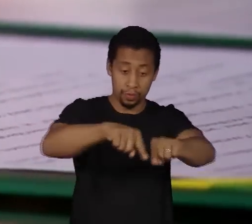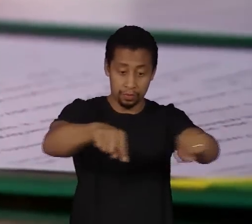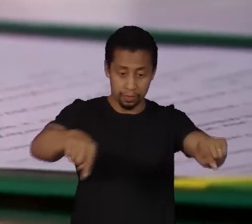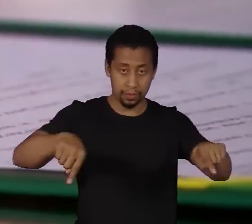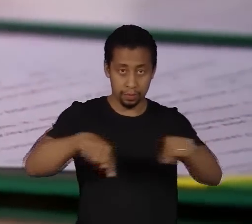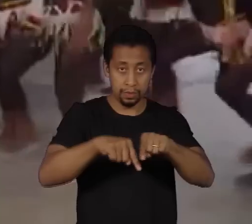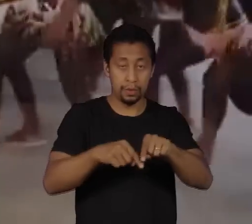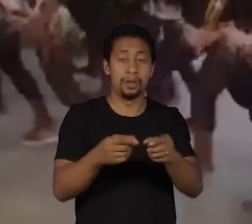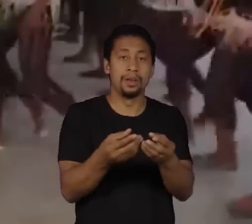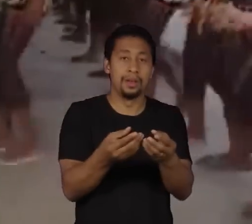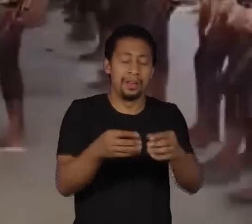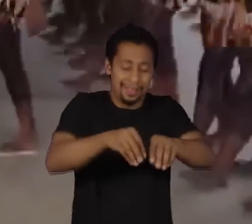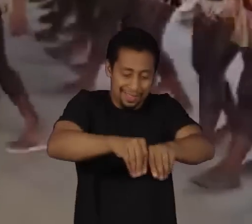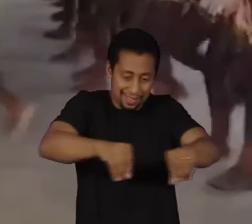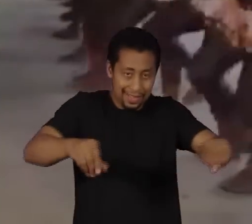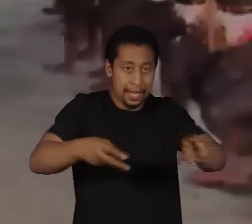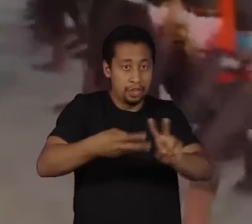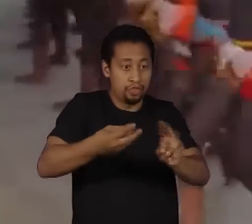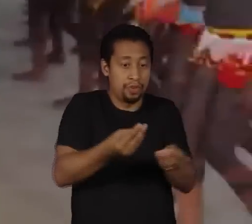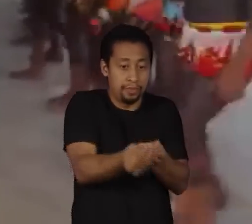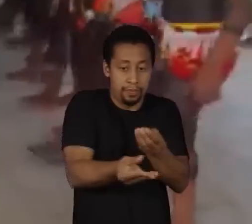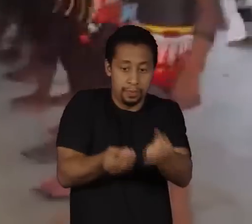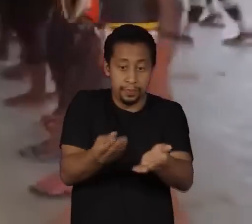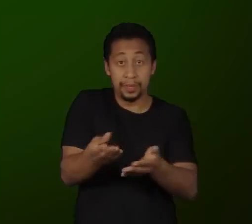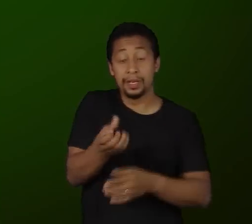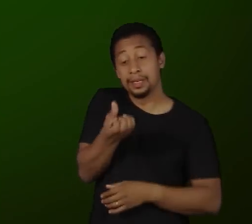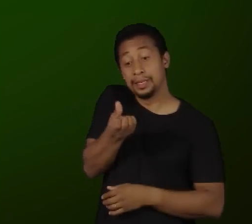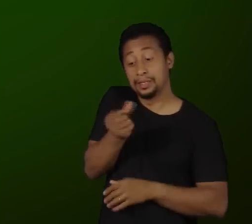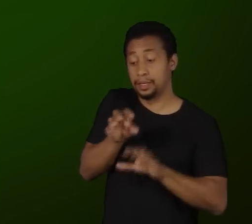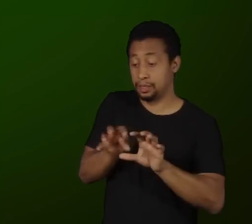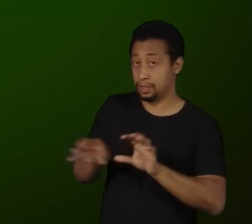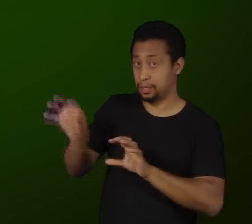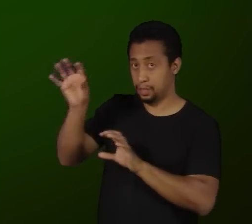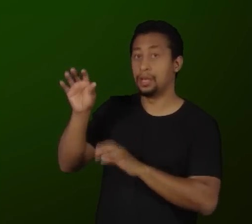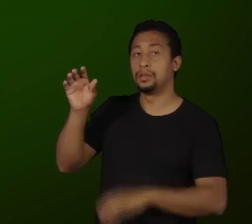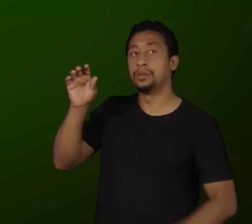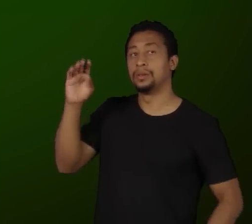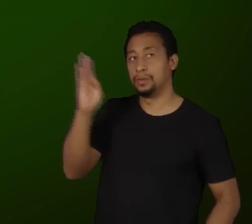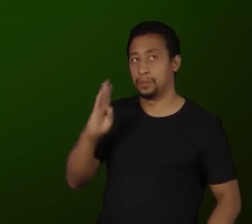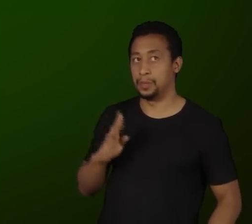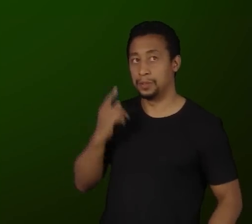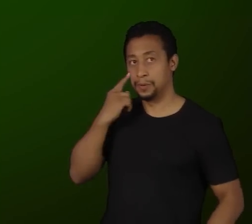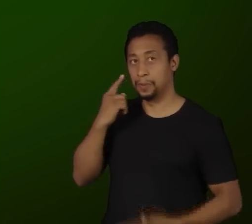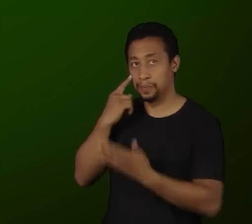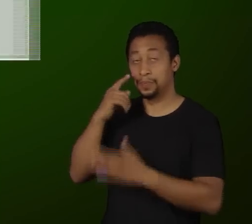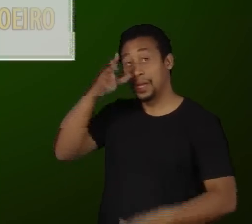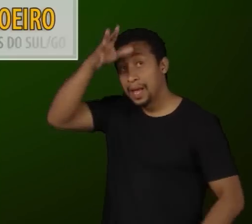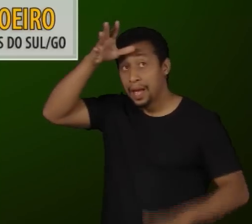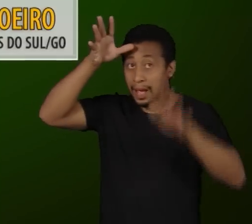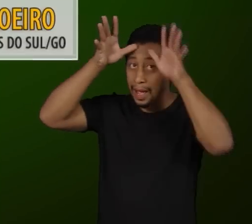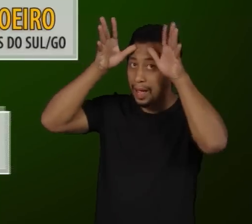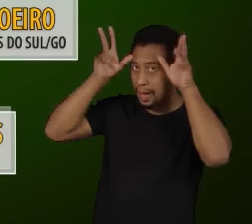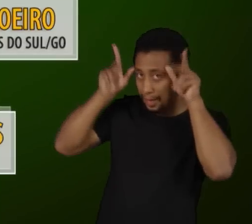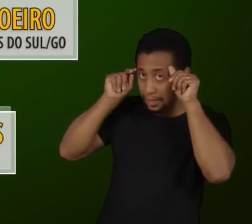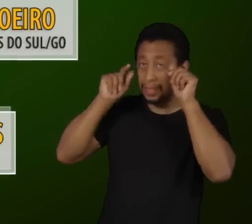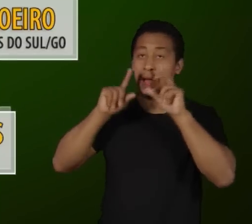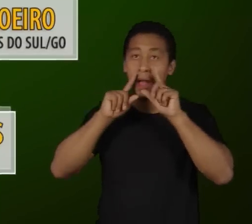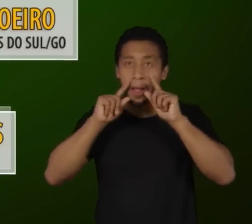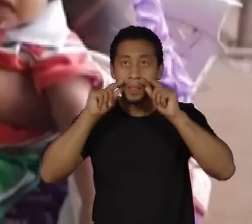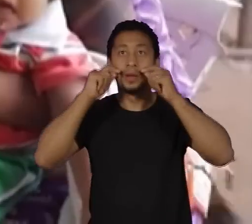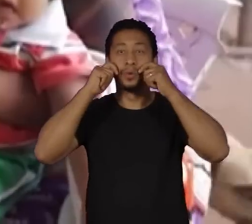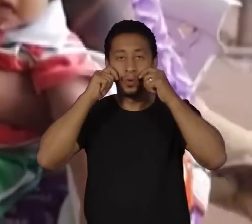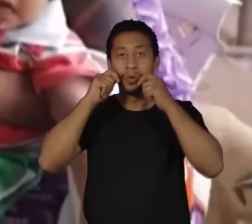6 terras indígenas em 6 estados brasileiros: Acre, Amazonas, Ceará, Alagoas, Goiás e Rio Grande do